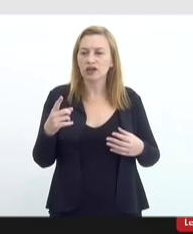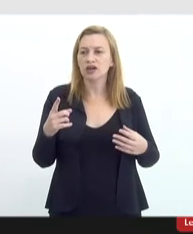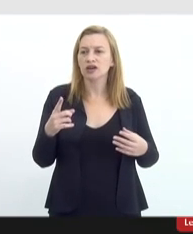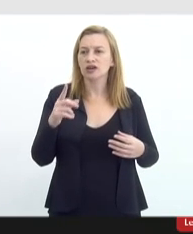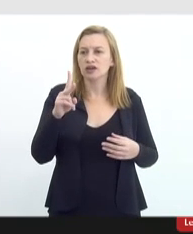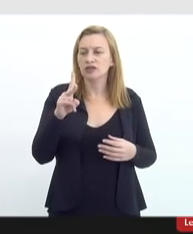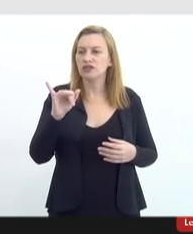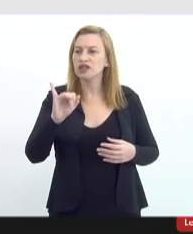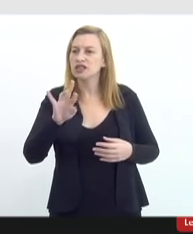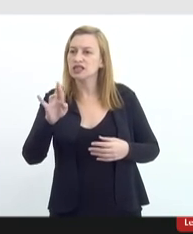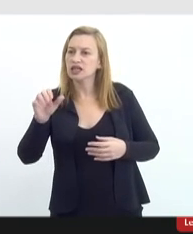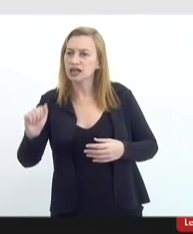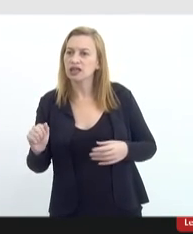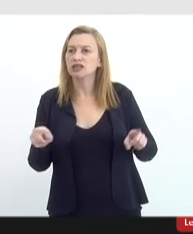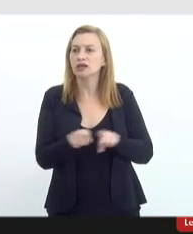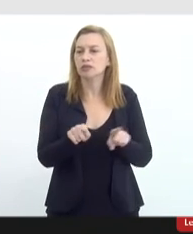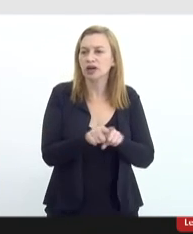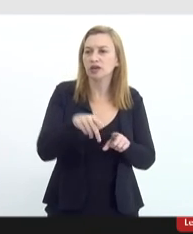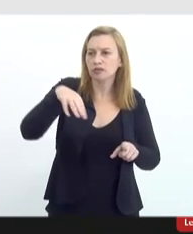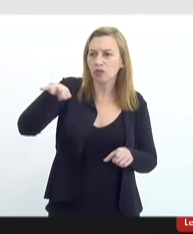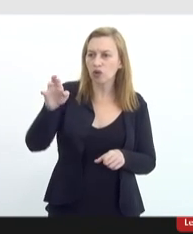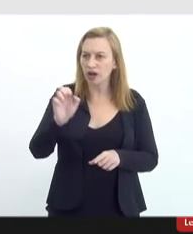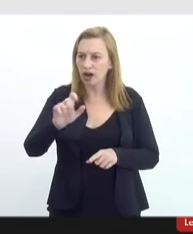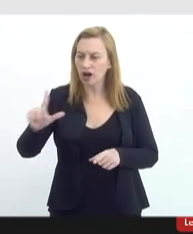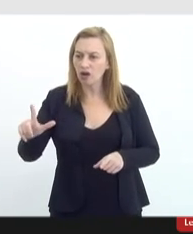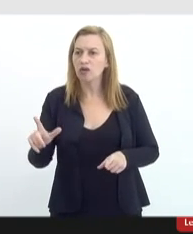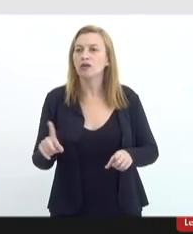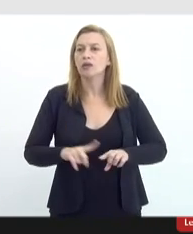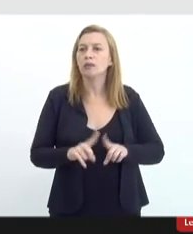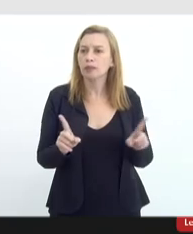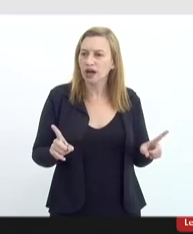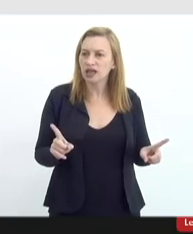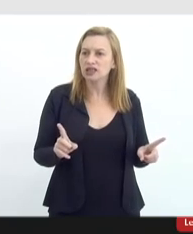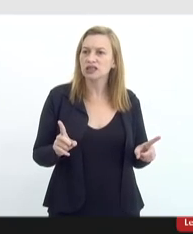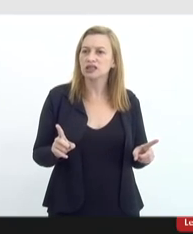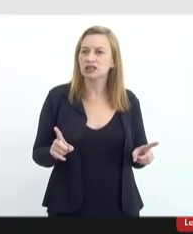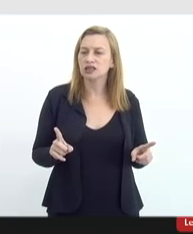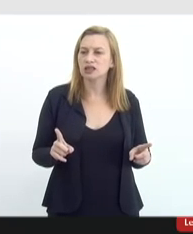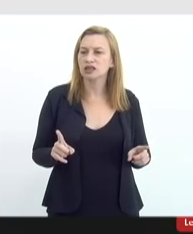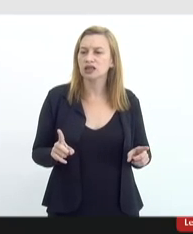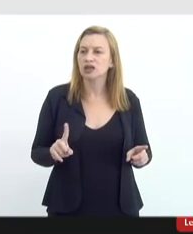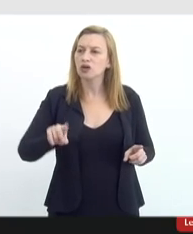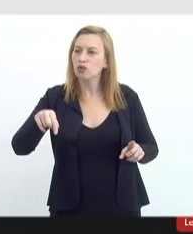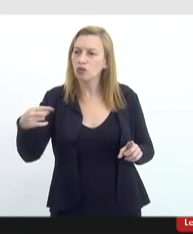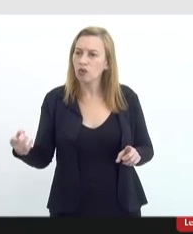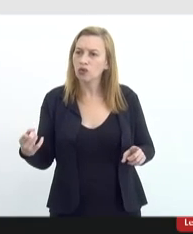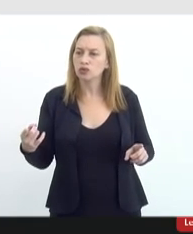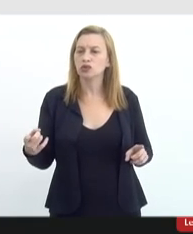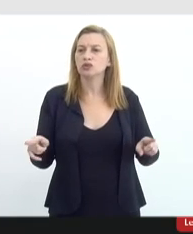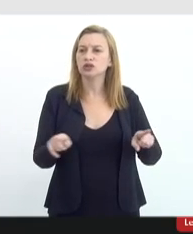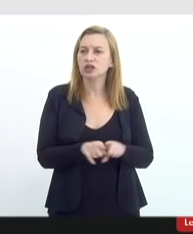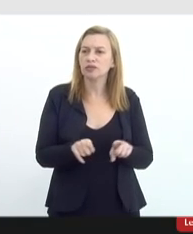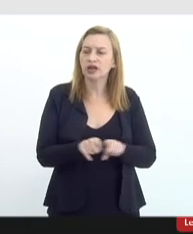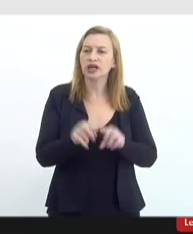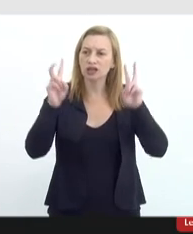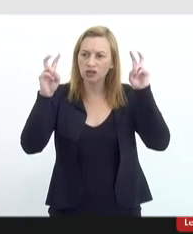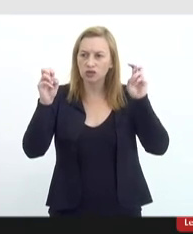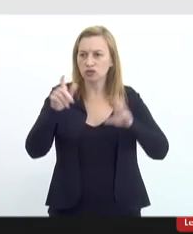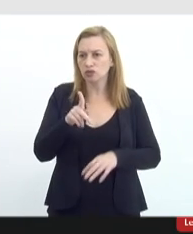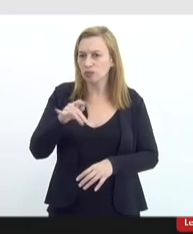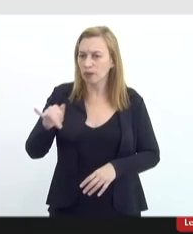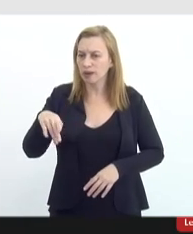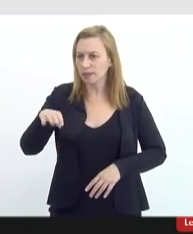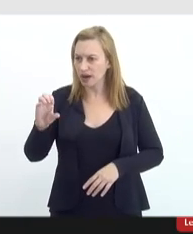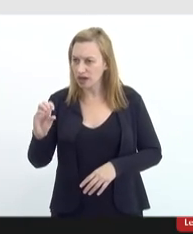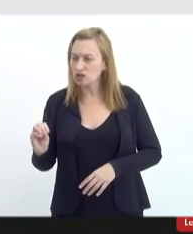violência moral, né? Mas que ela implica num outro drama, sobre o qual o pai Márcio acabou de falar